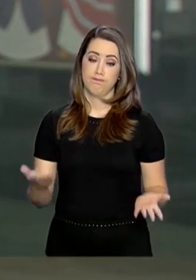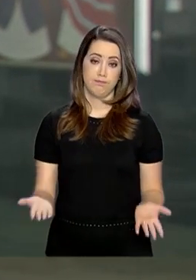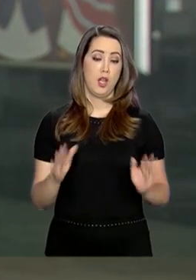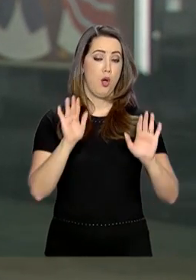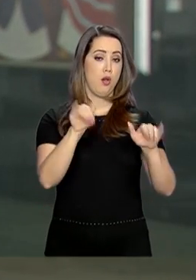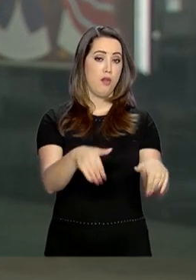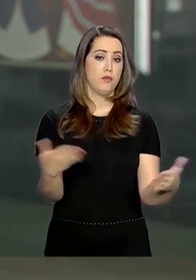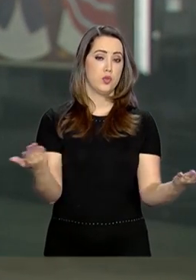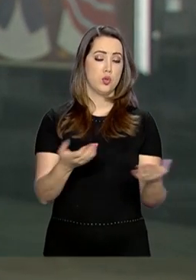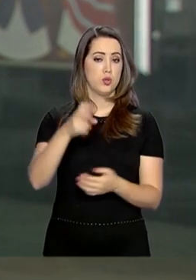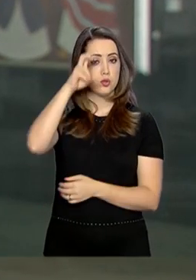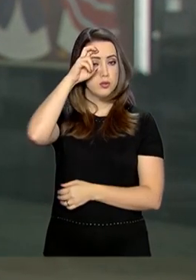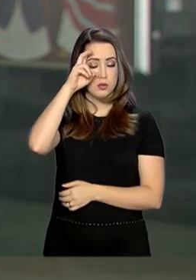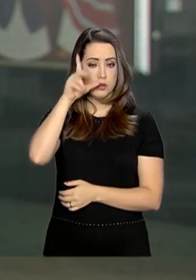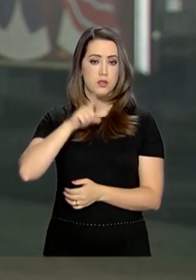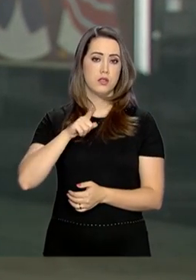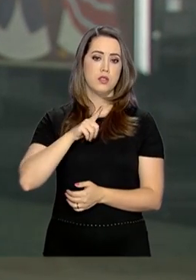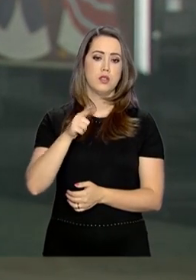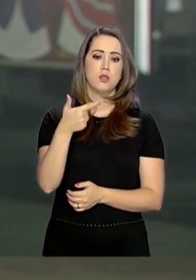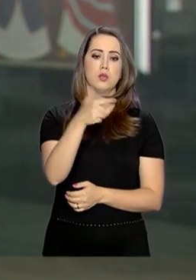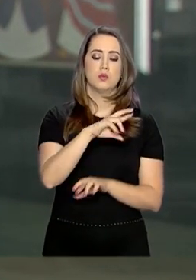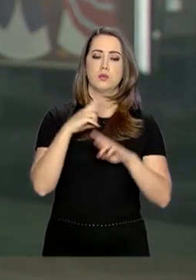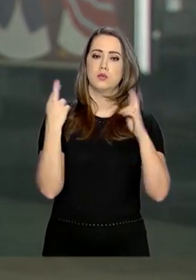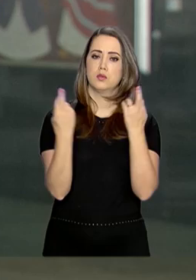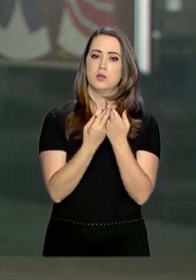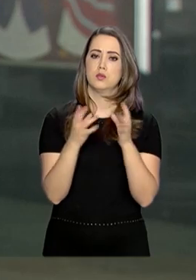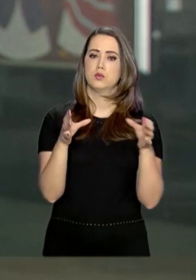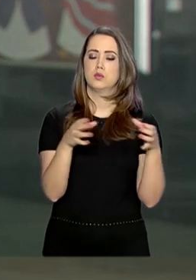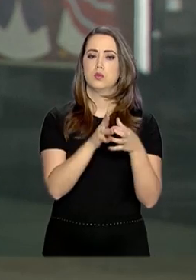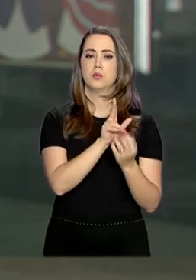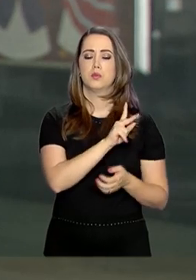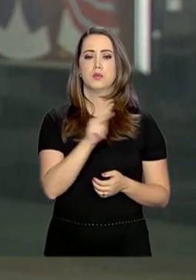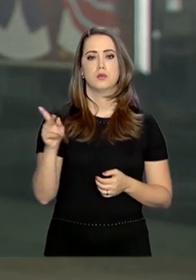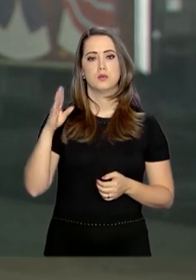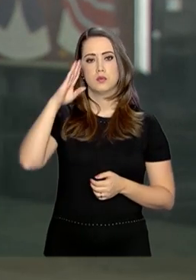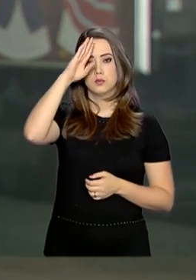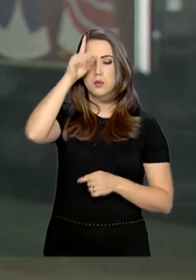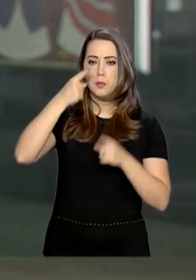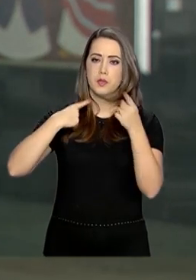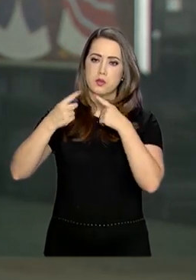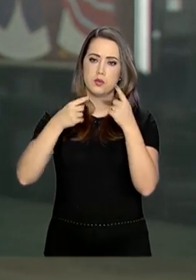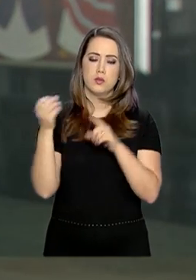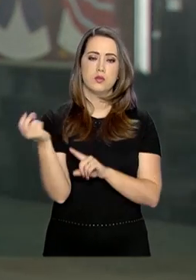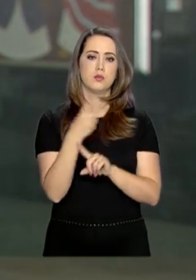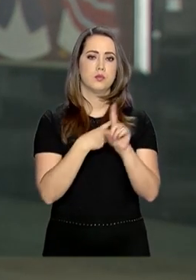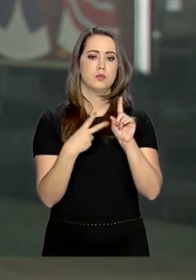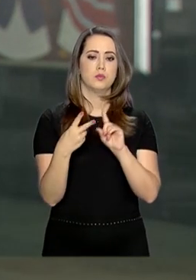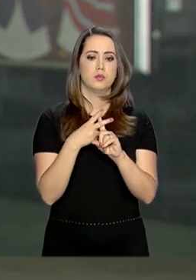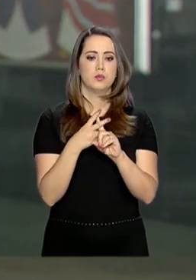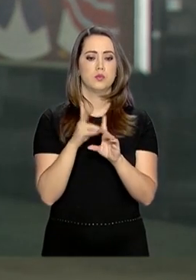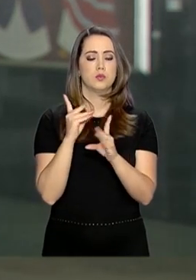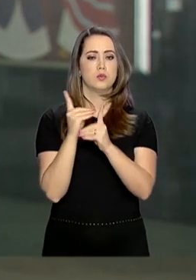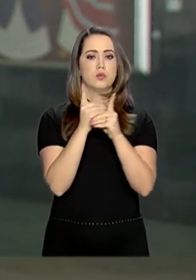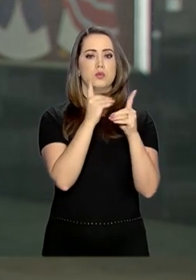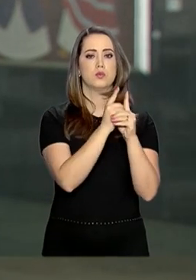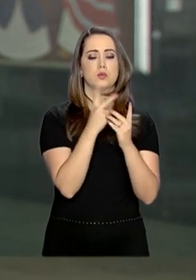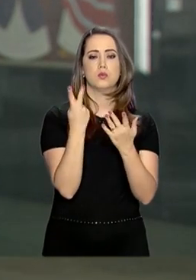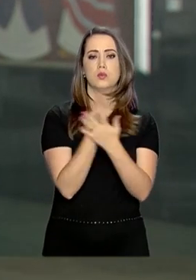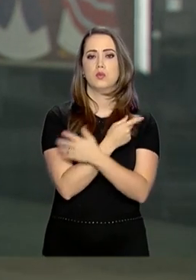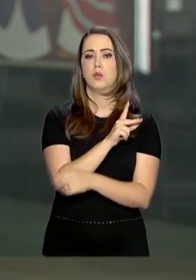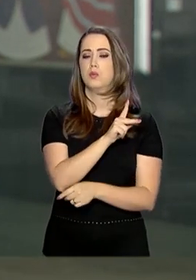desta quinta-feira, está previsto mais uma reunião do presidente Bolsonaro para discutir a nova Previdência. O encontro será com